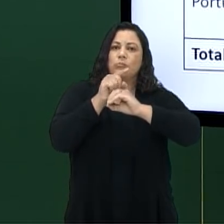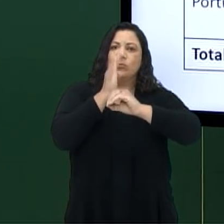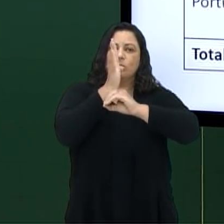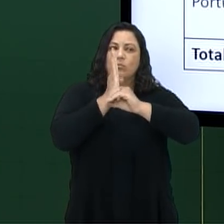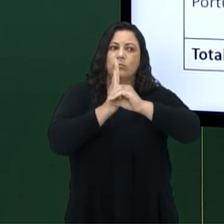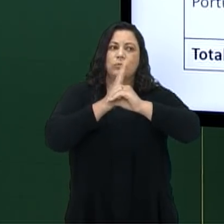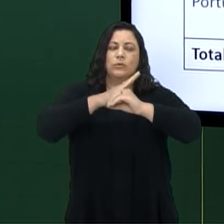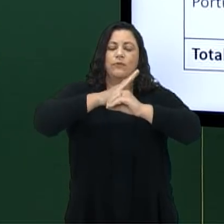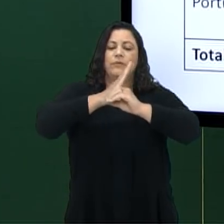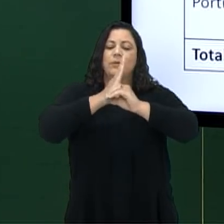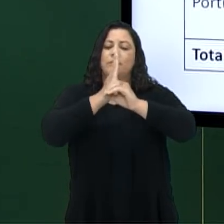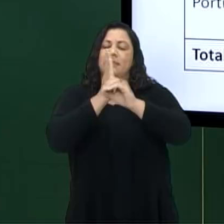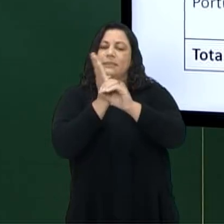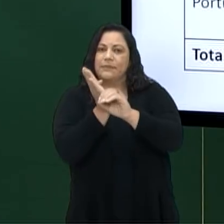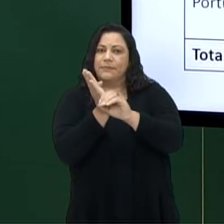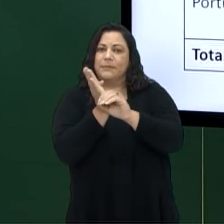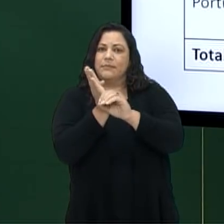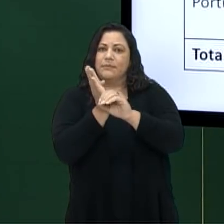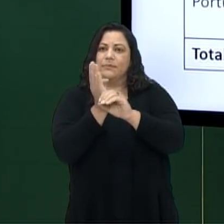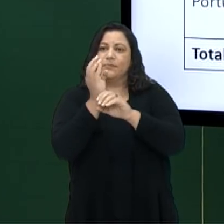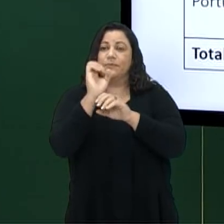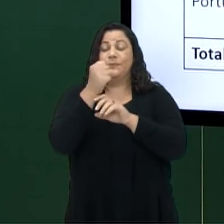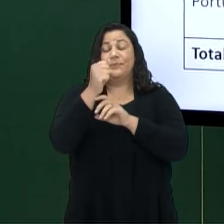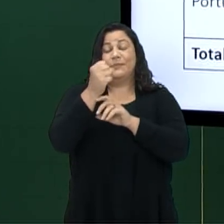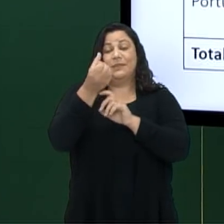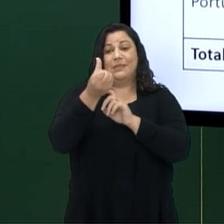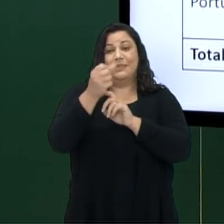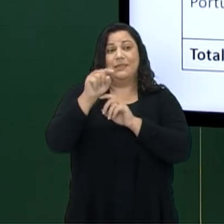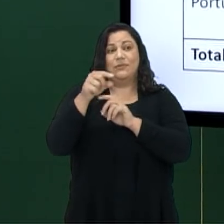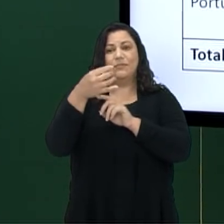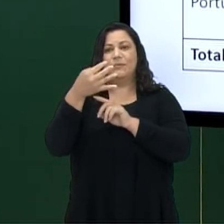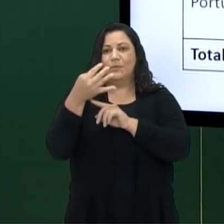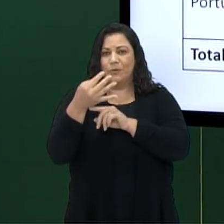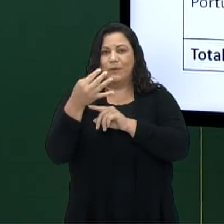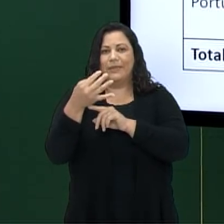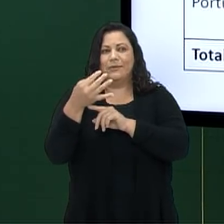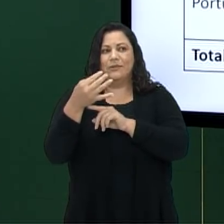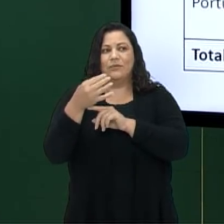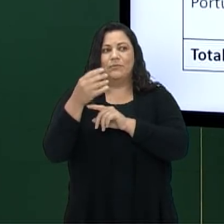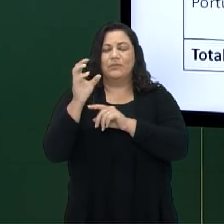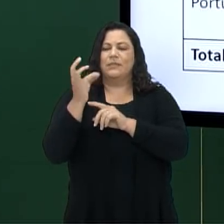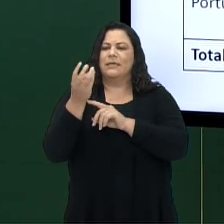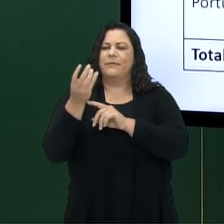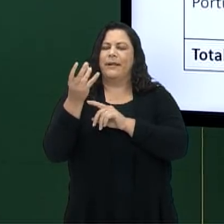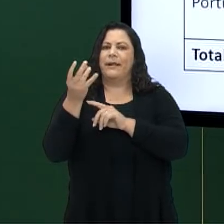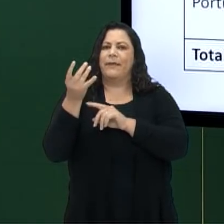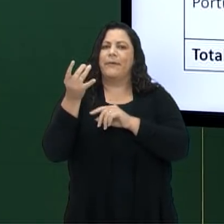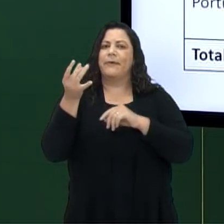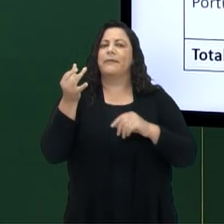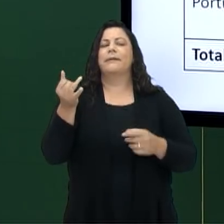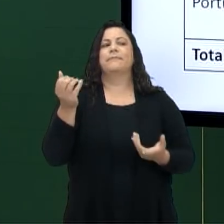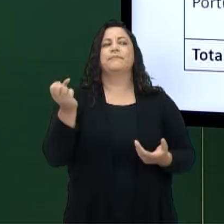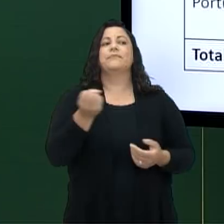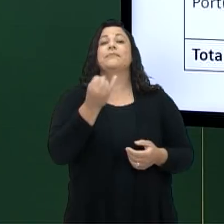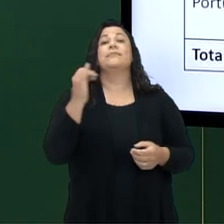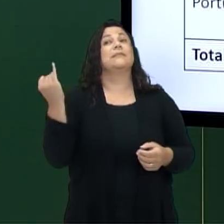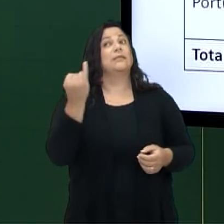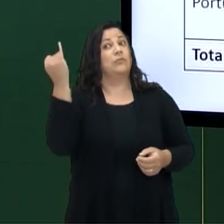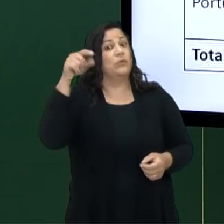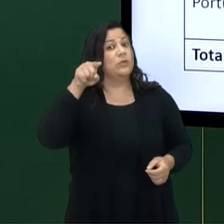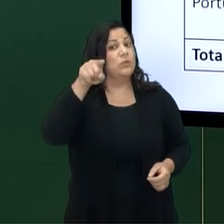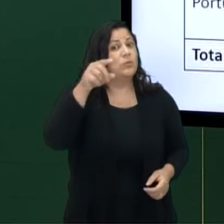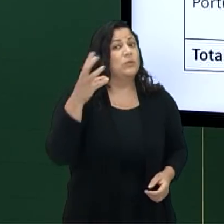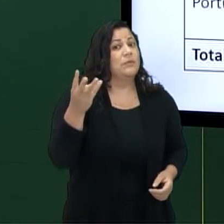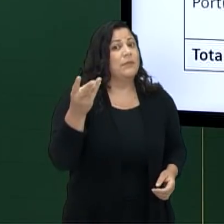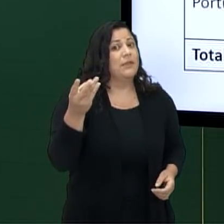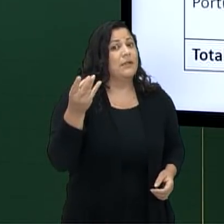aqui 86,4 graus. 10, 20, 30, 40, 50, 60, é importante você contar, porque